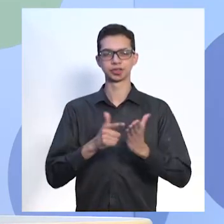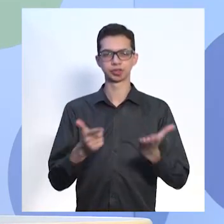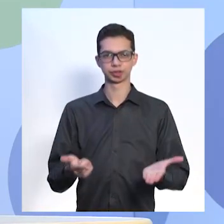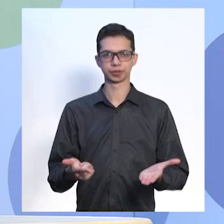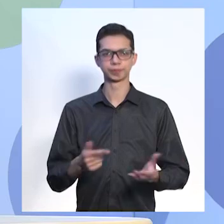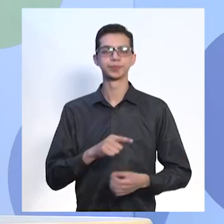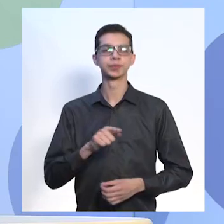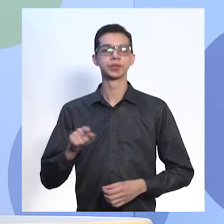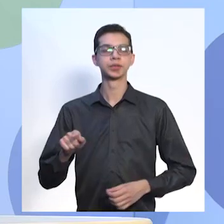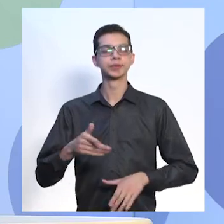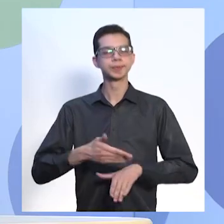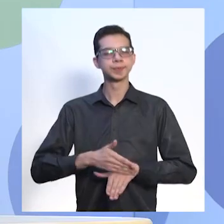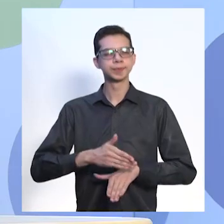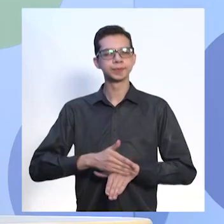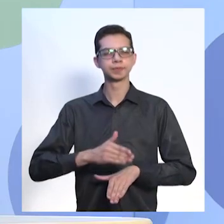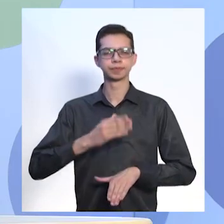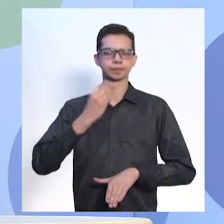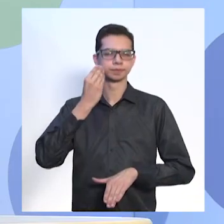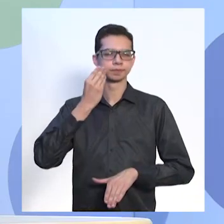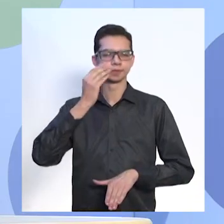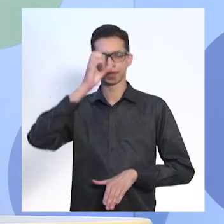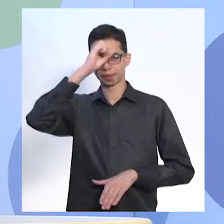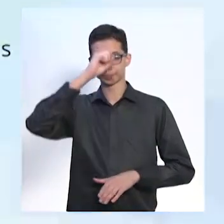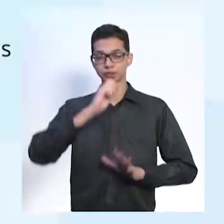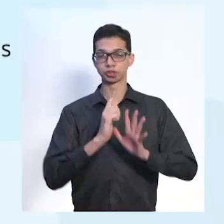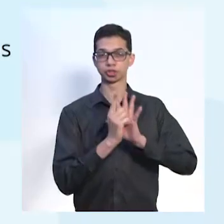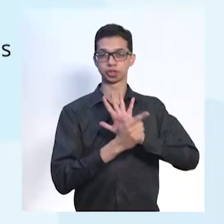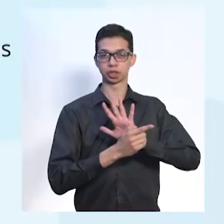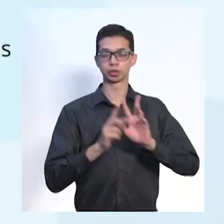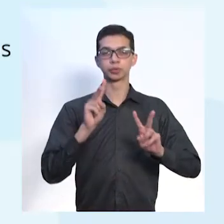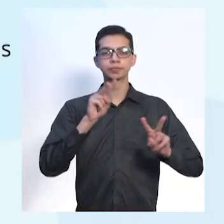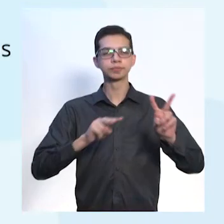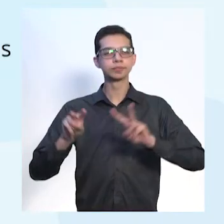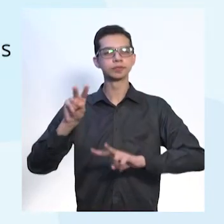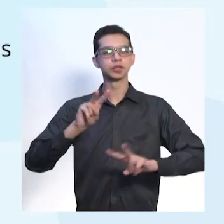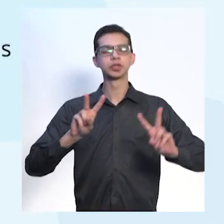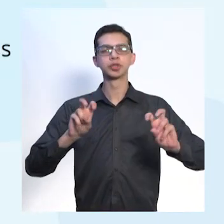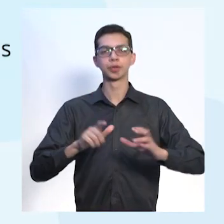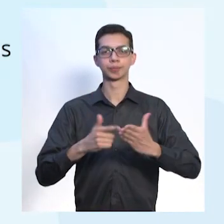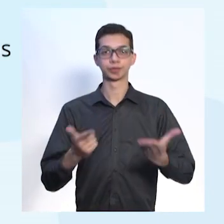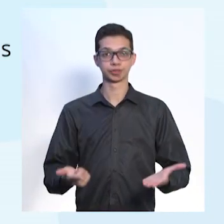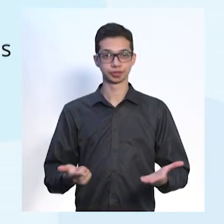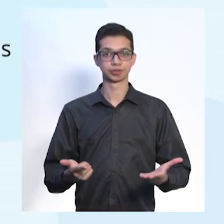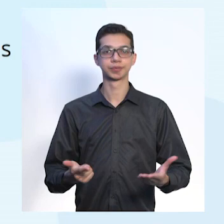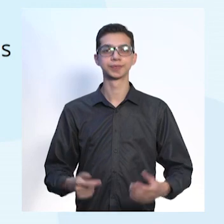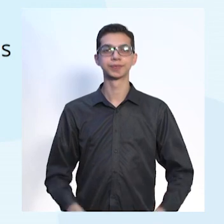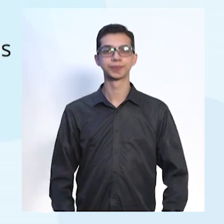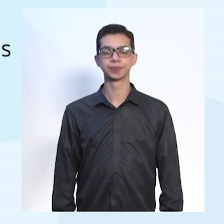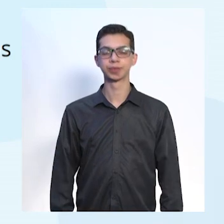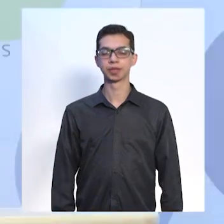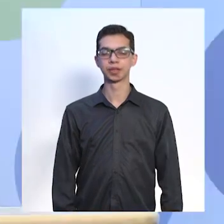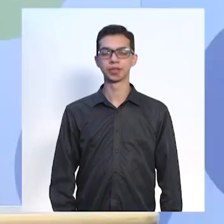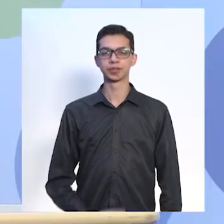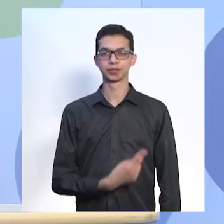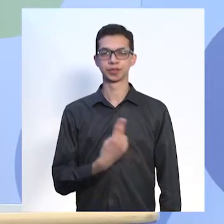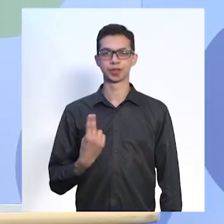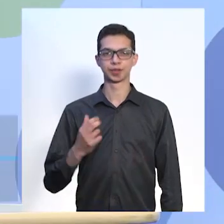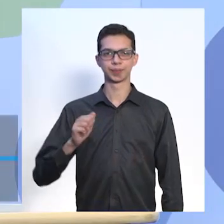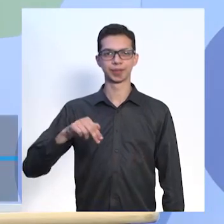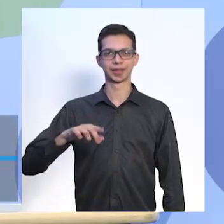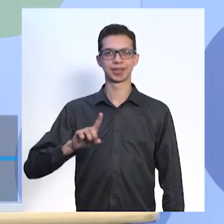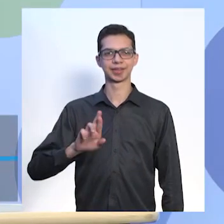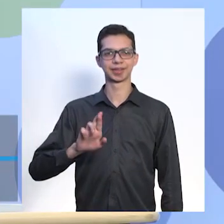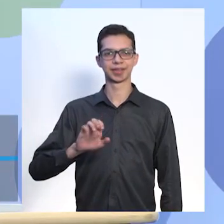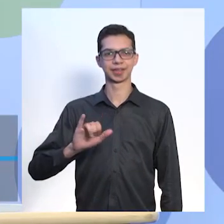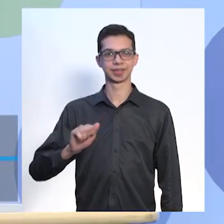as formas de composição dos gêneros textuais do campo jornalístico. Eu sou a professora Andréia e eu vou mediar a aula